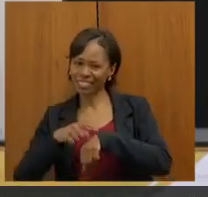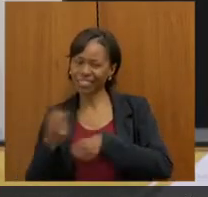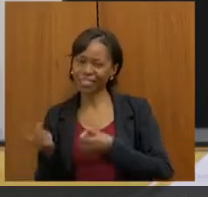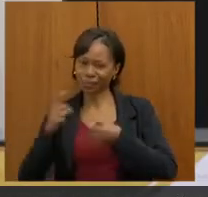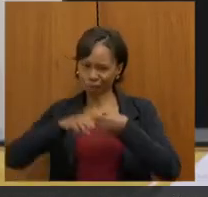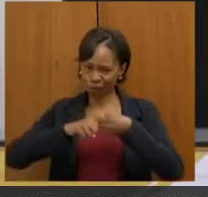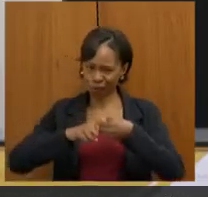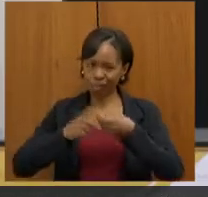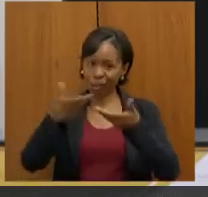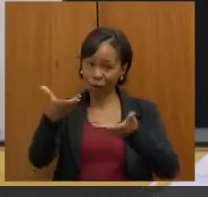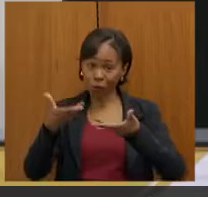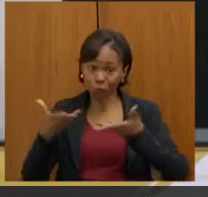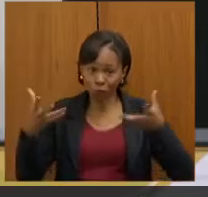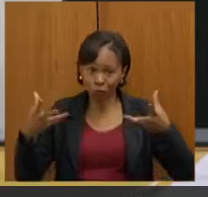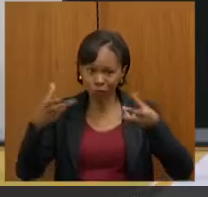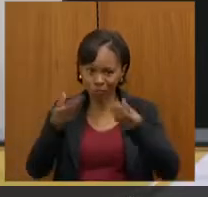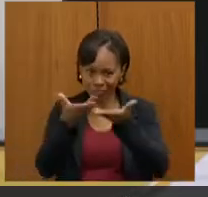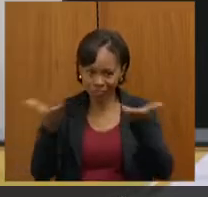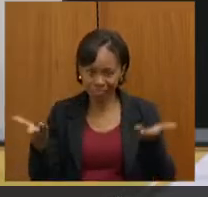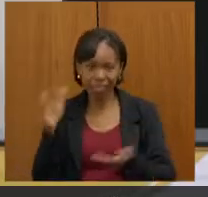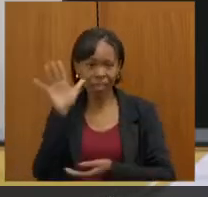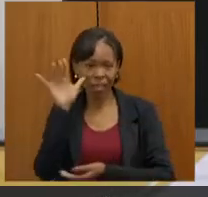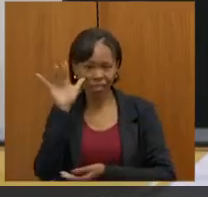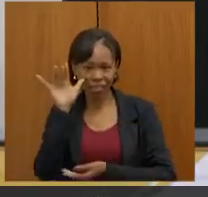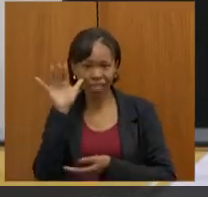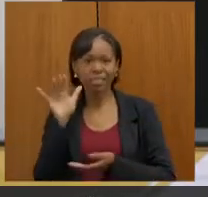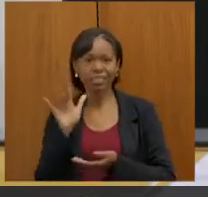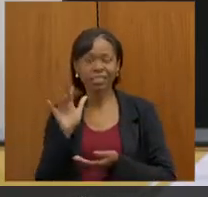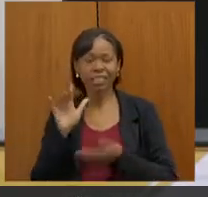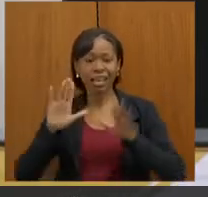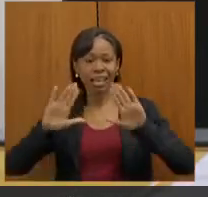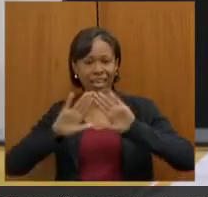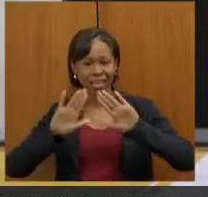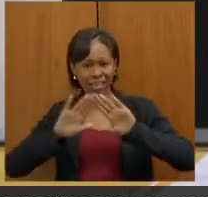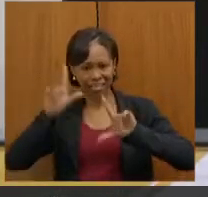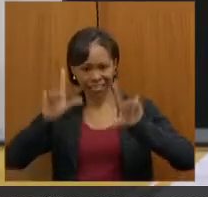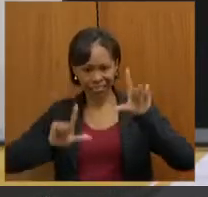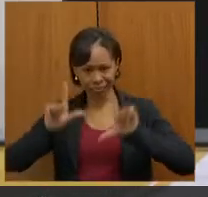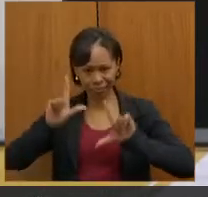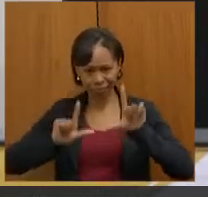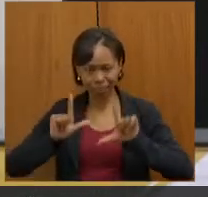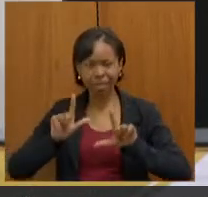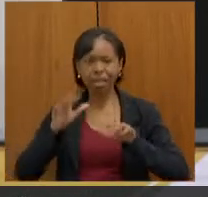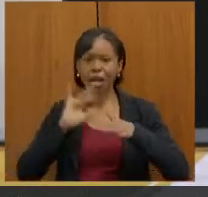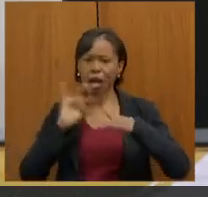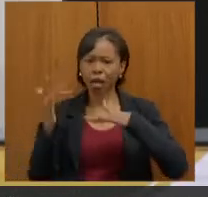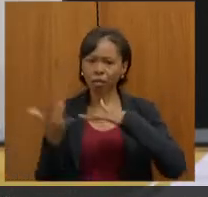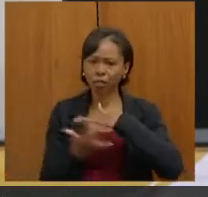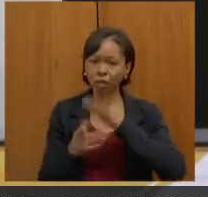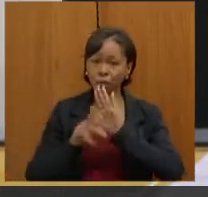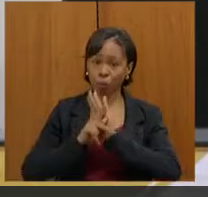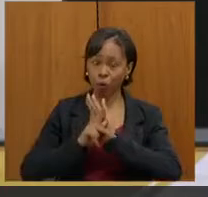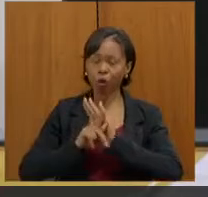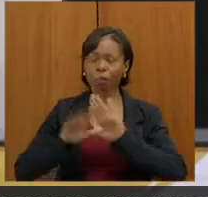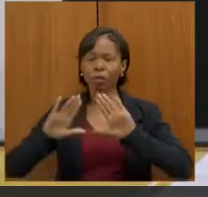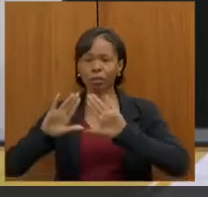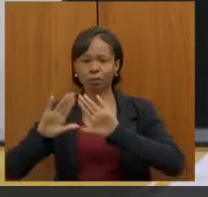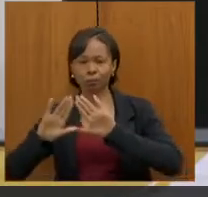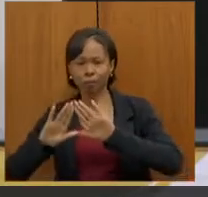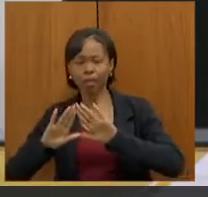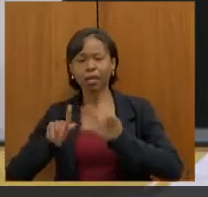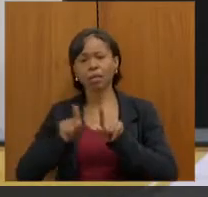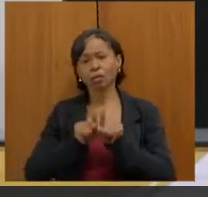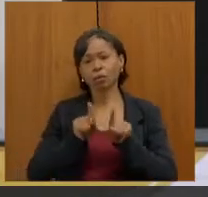a todas e todos que nos acompanharam através da TV Assembleia através das redes sociais da Assembleia e também das redes